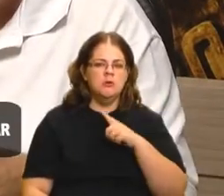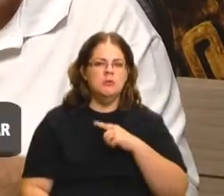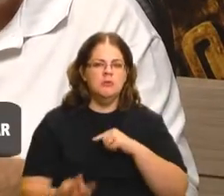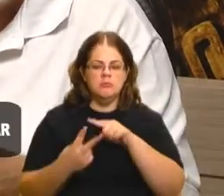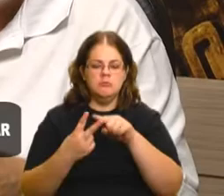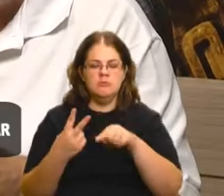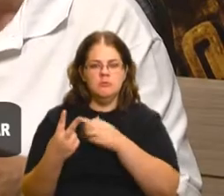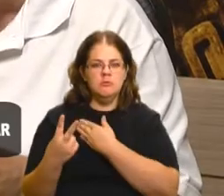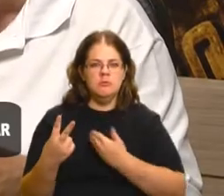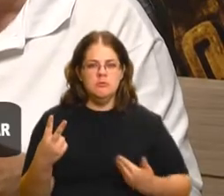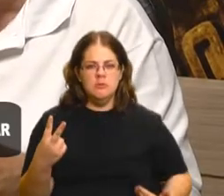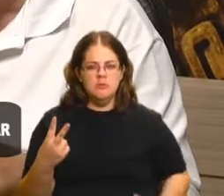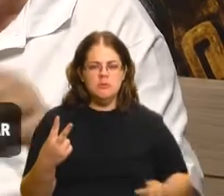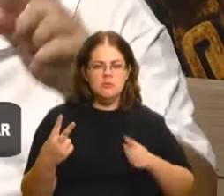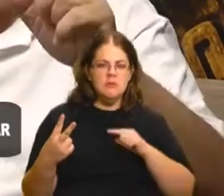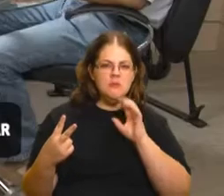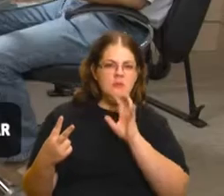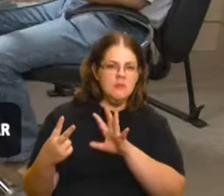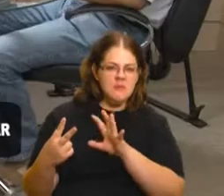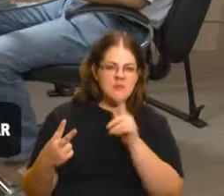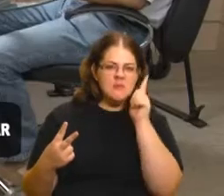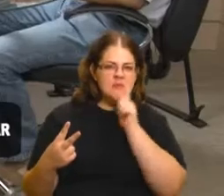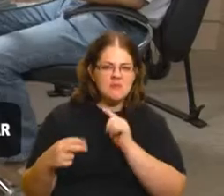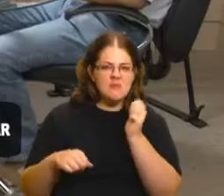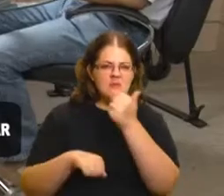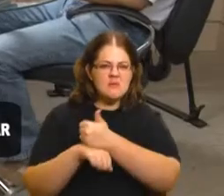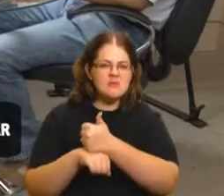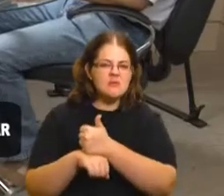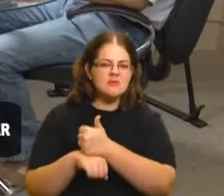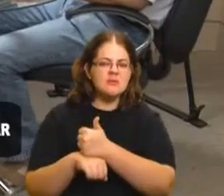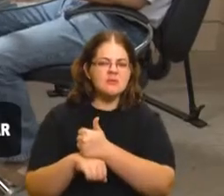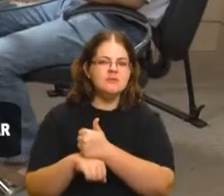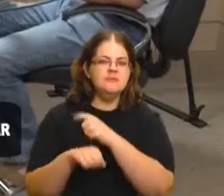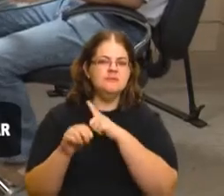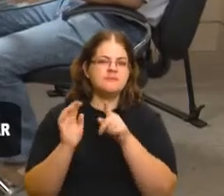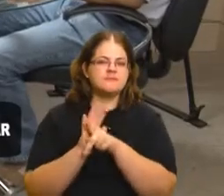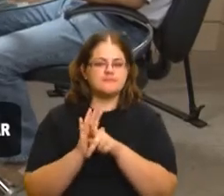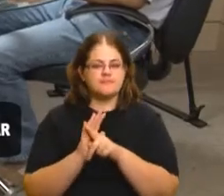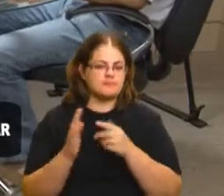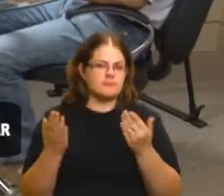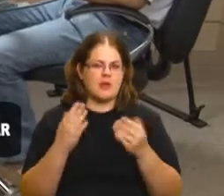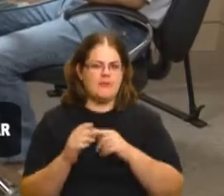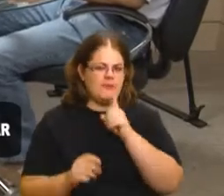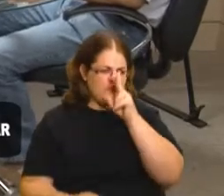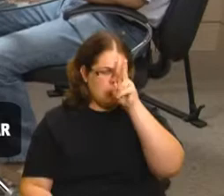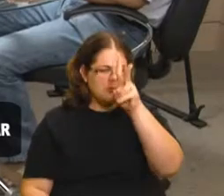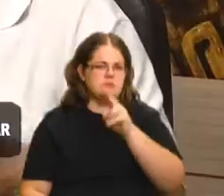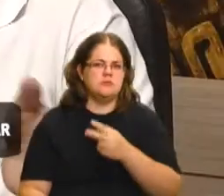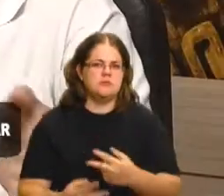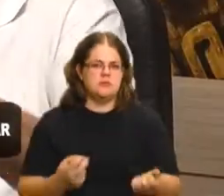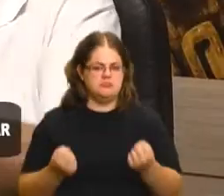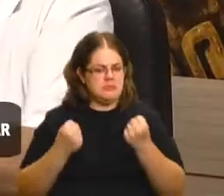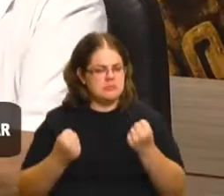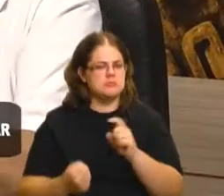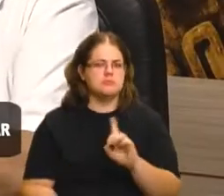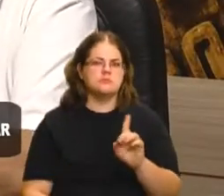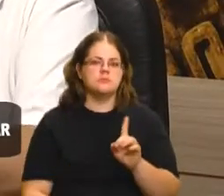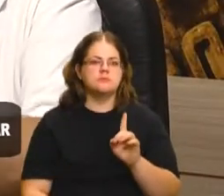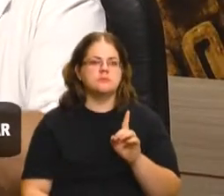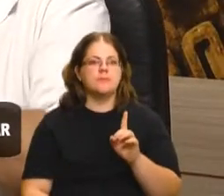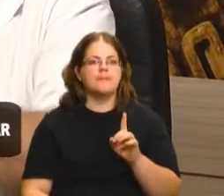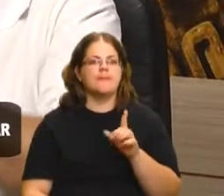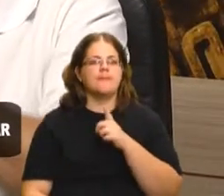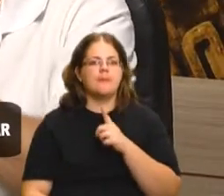de oposição se elegem. Oposição moderada. muitíssimo moderada, em Minas e no Rio de Janeiro.